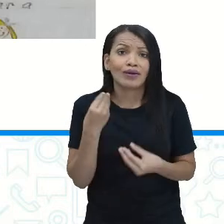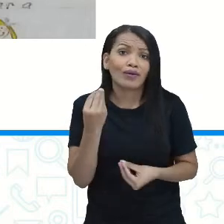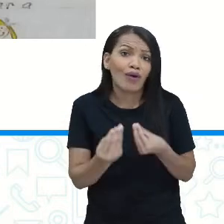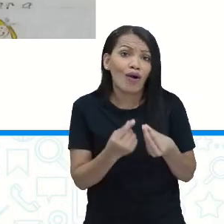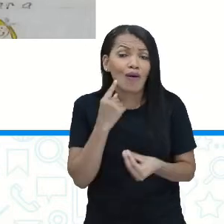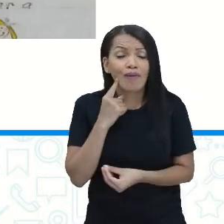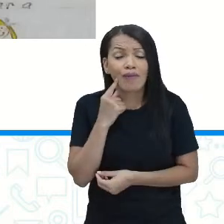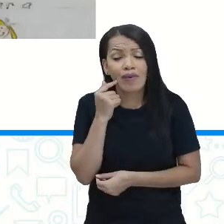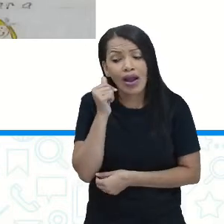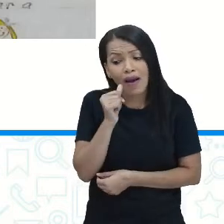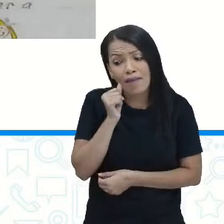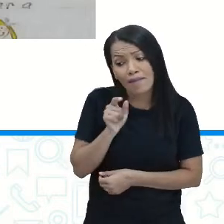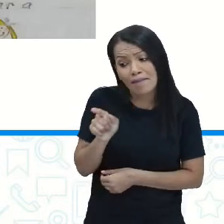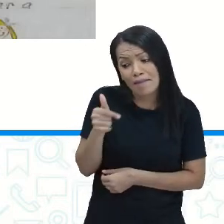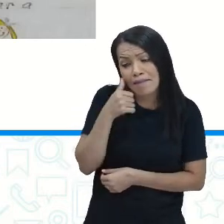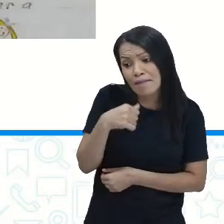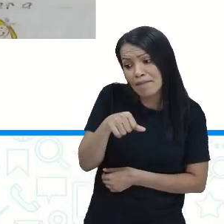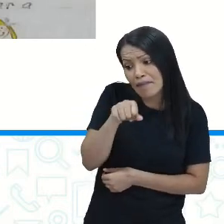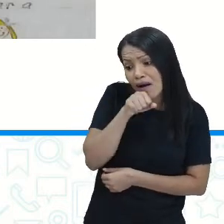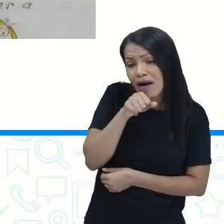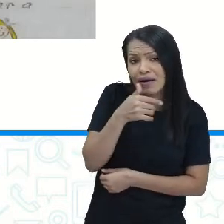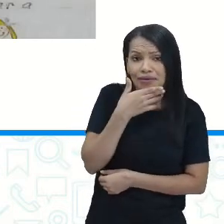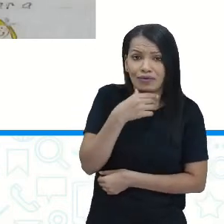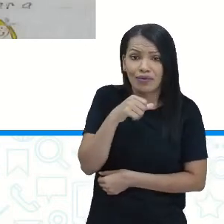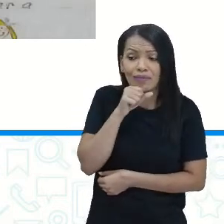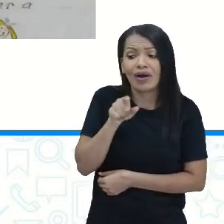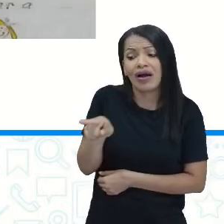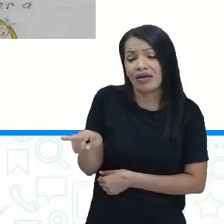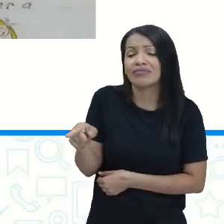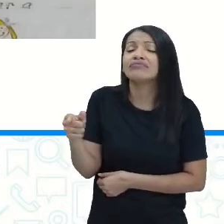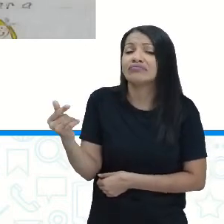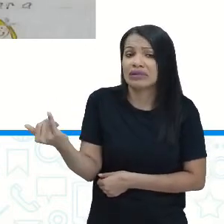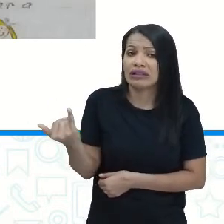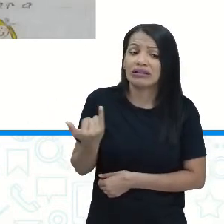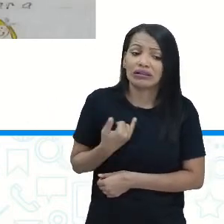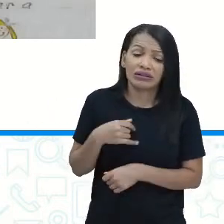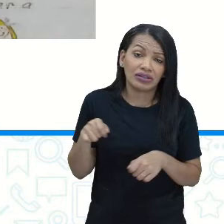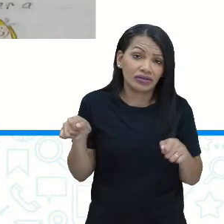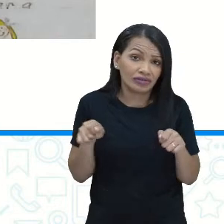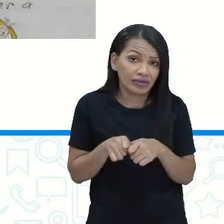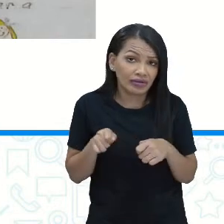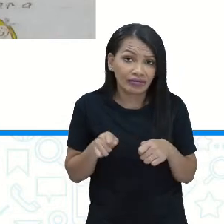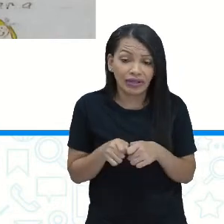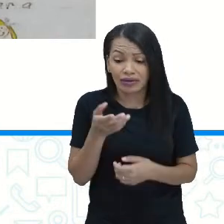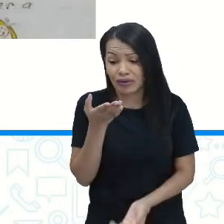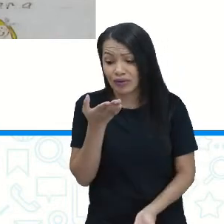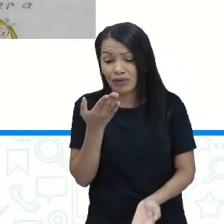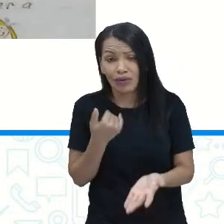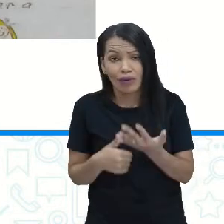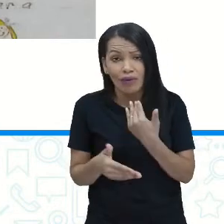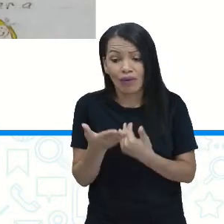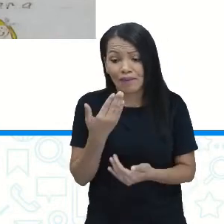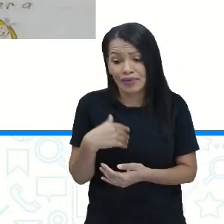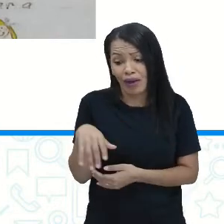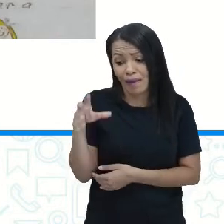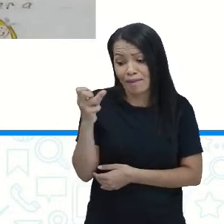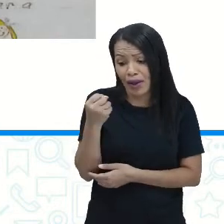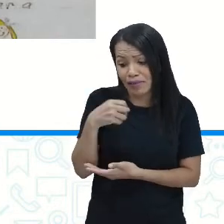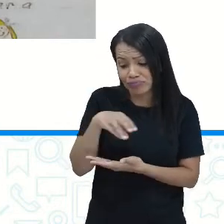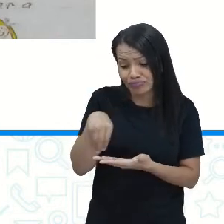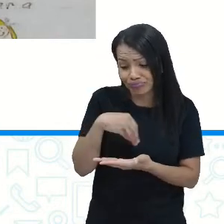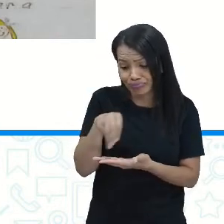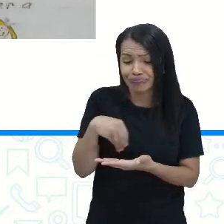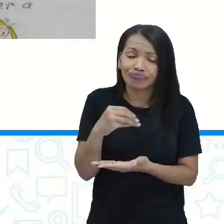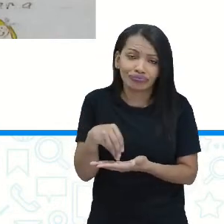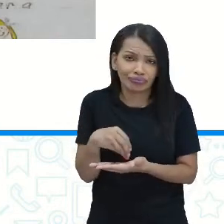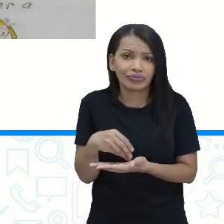mãe quando soube o que ela fez, não é? Na casa dos ursinhos, não é? Que ela não comia o mingau em casa. Olha só, para fazer